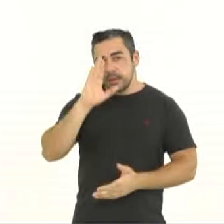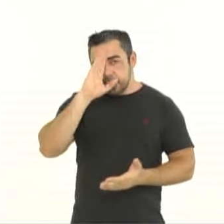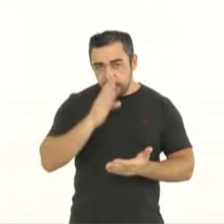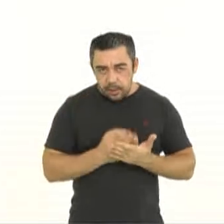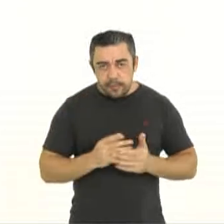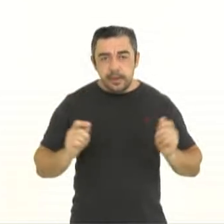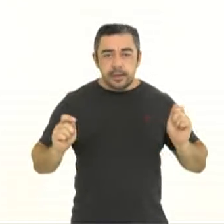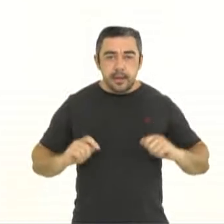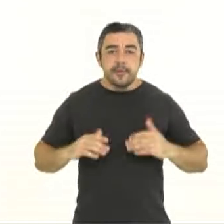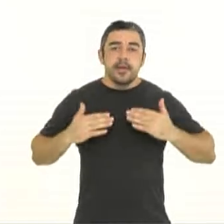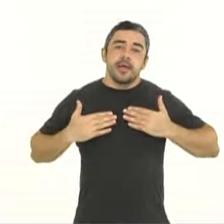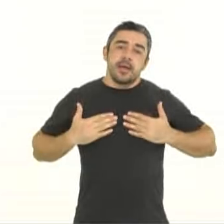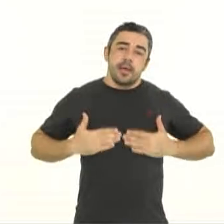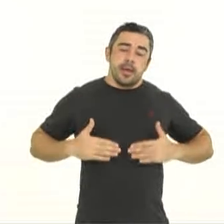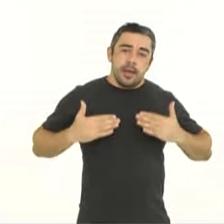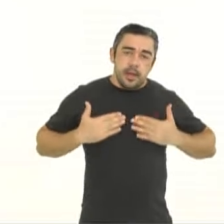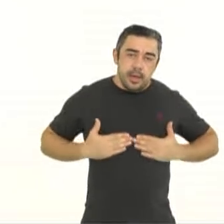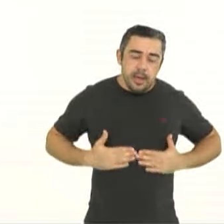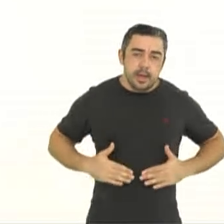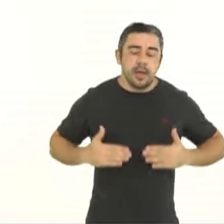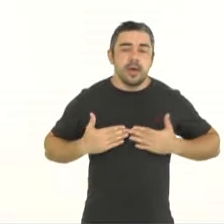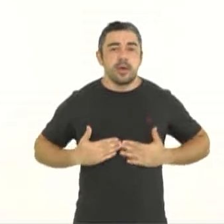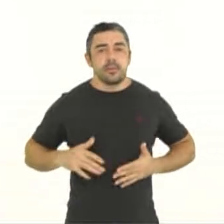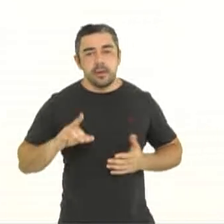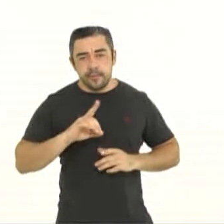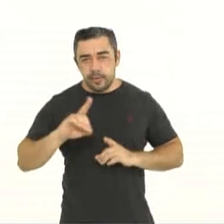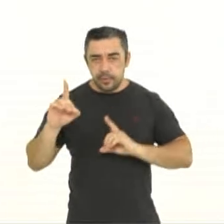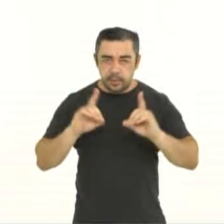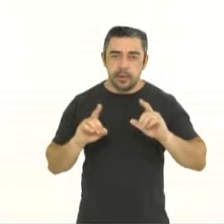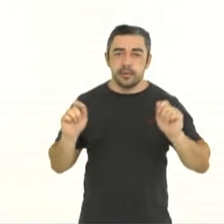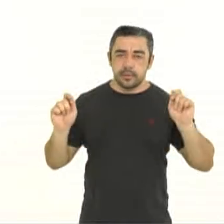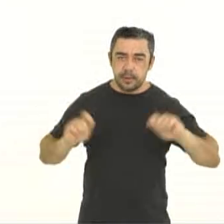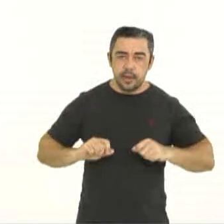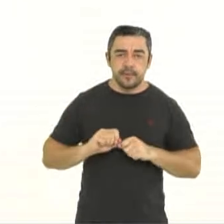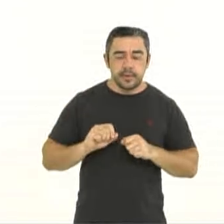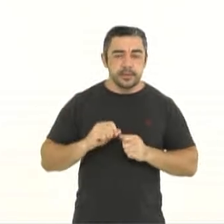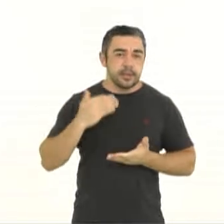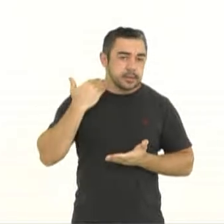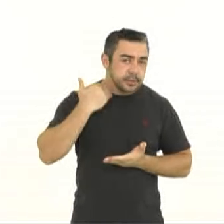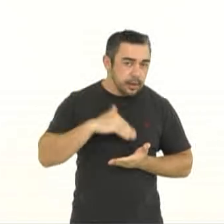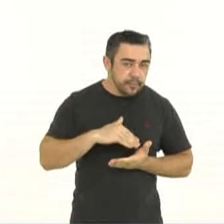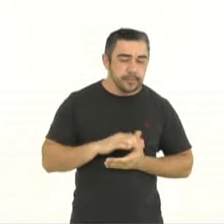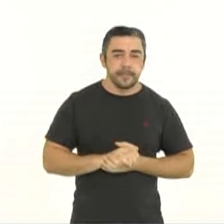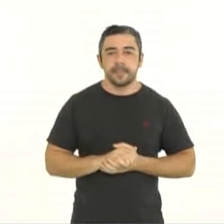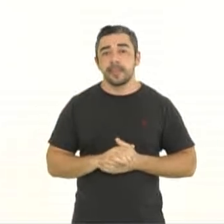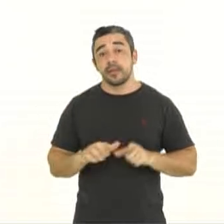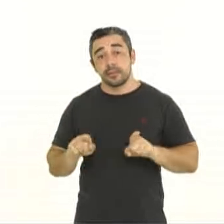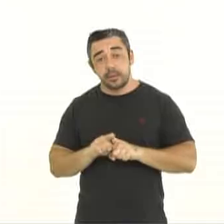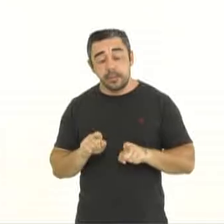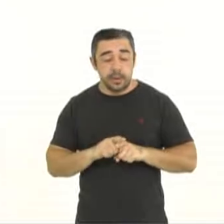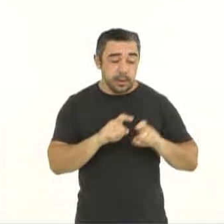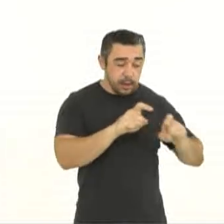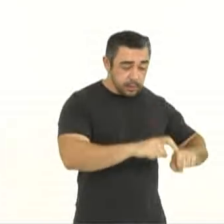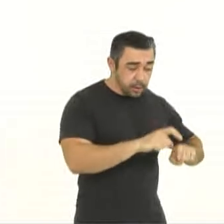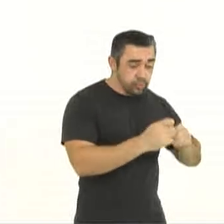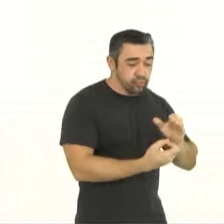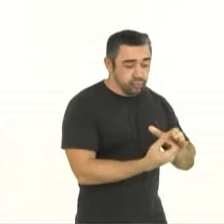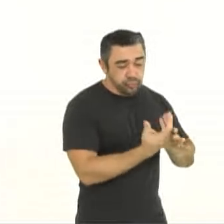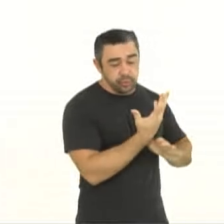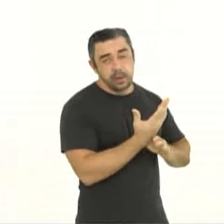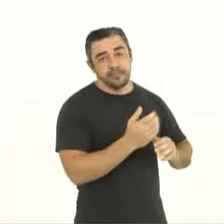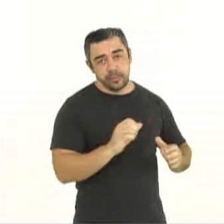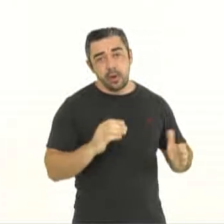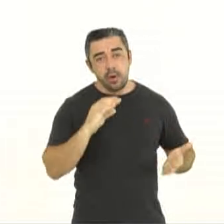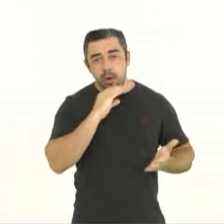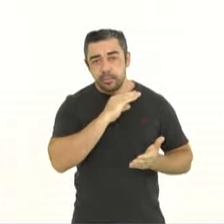eles acalmavam, agradavam aos deuses com esses sacrifícios, né? A fertilidade para a agricultura e, claro,